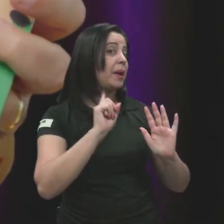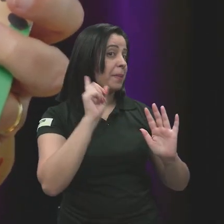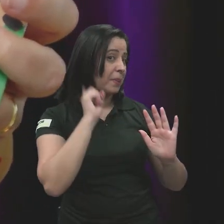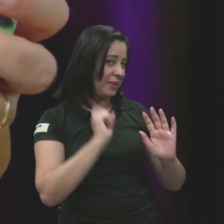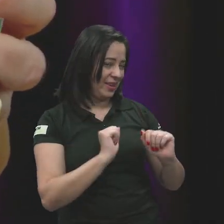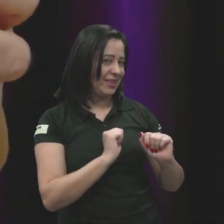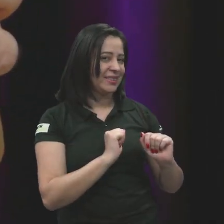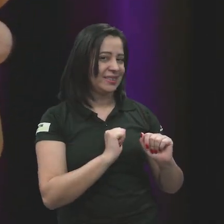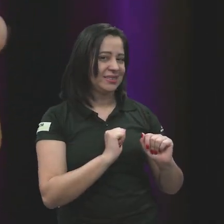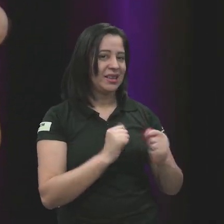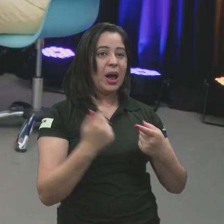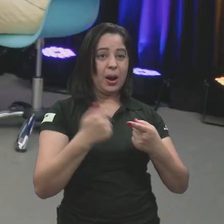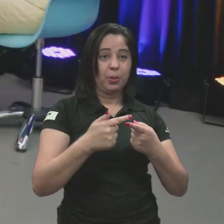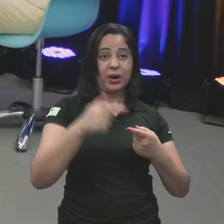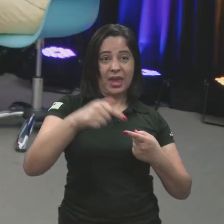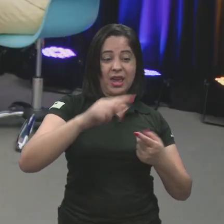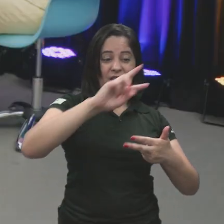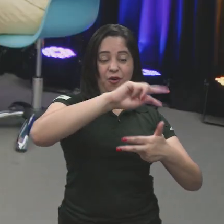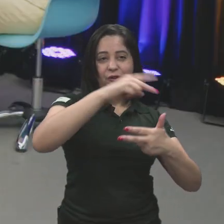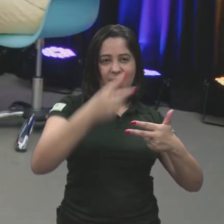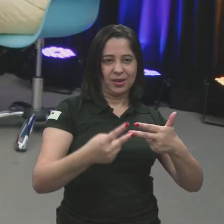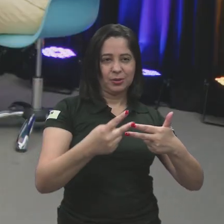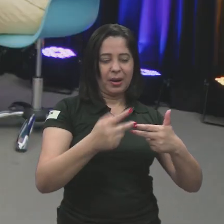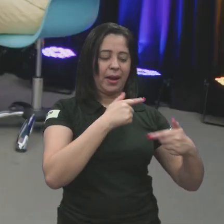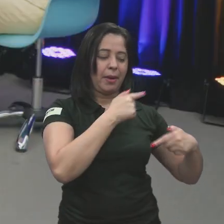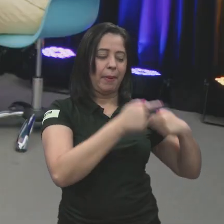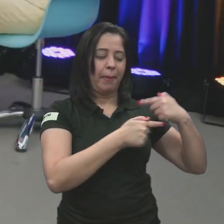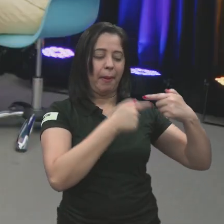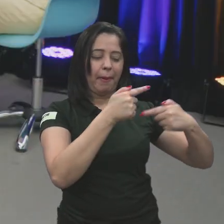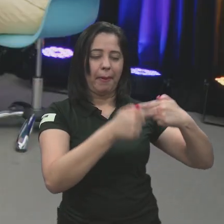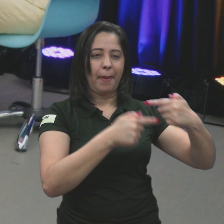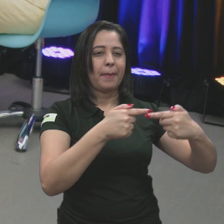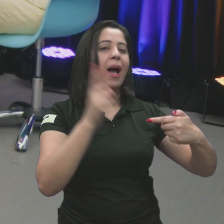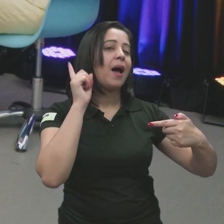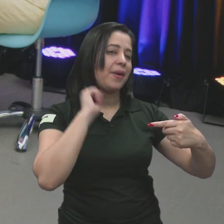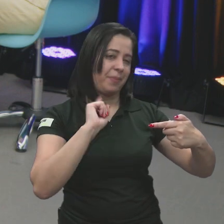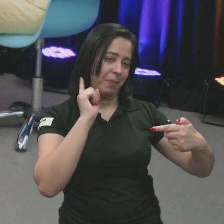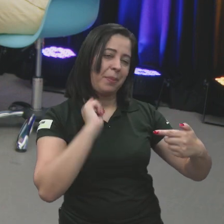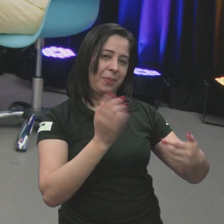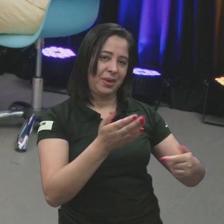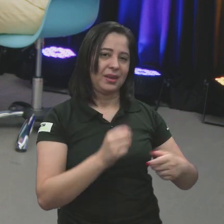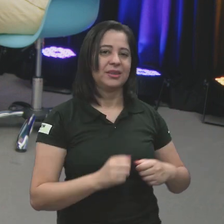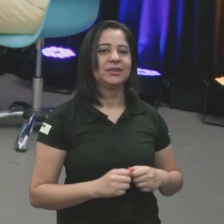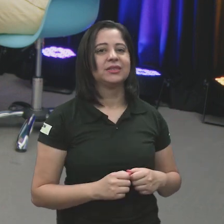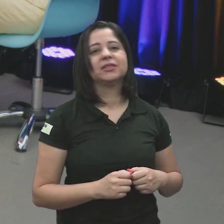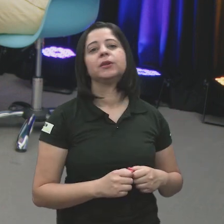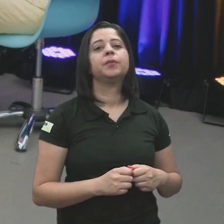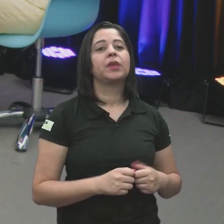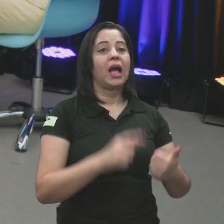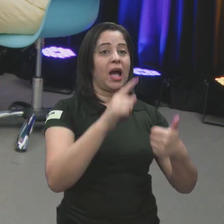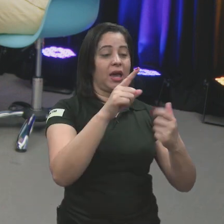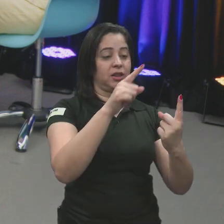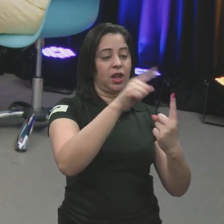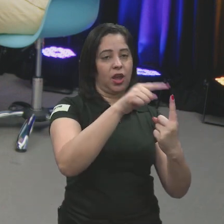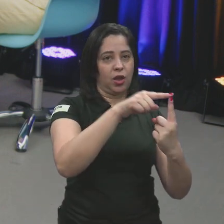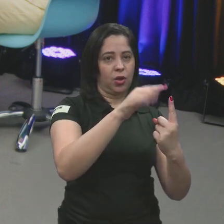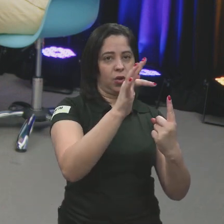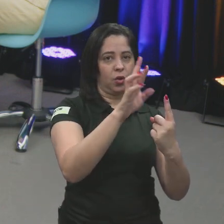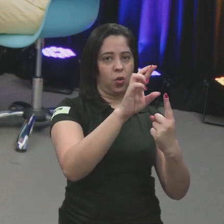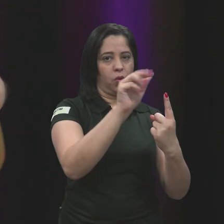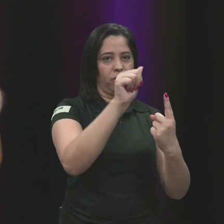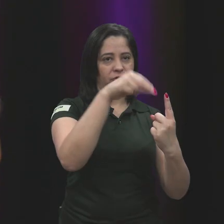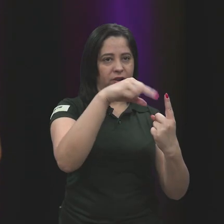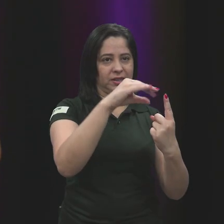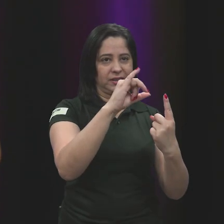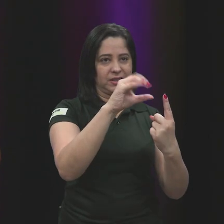Paraíba é povoado por mineiro, né? Sim. Acho que aí tem gente que tem um parente mineiro, pelo menos. Então, tem o Francisco, então por isso que leva